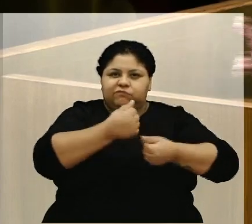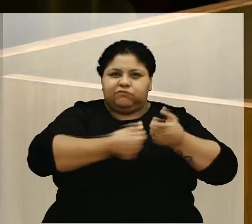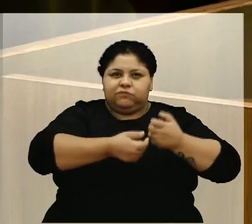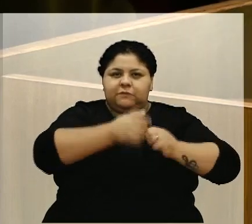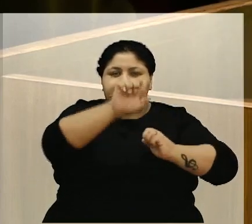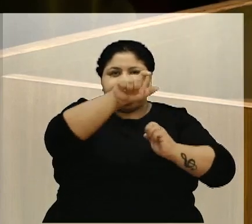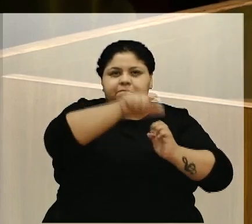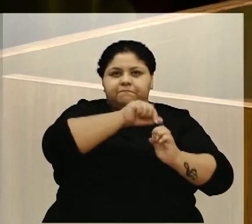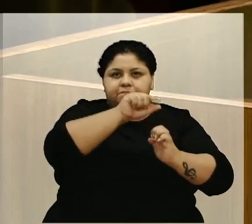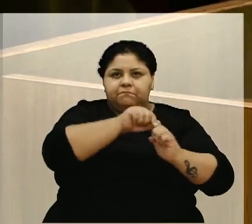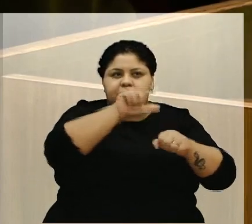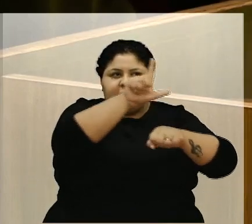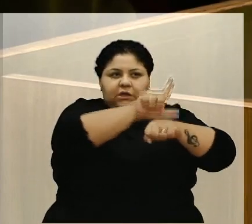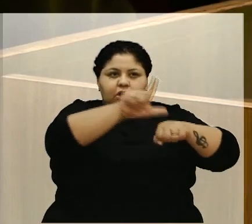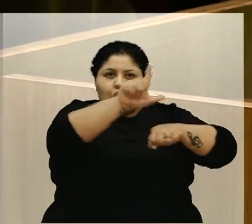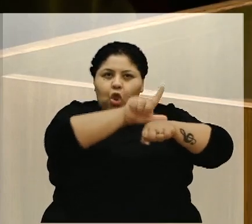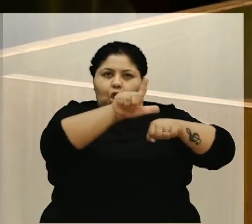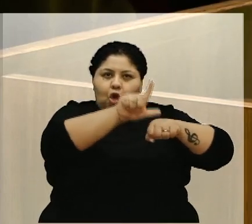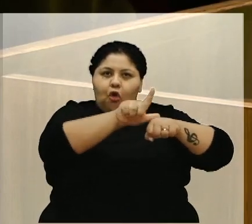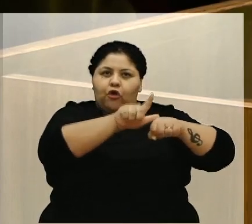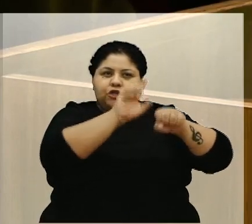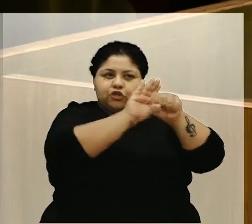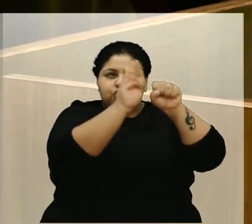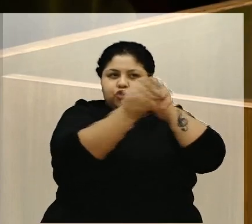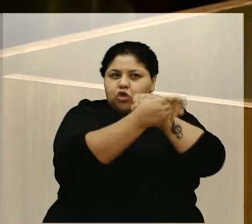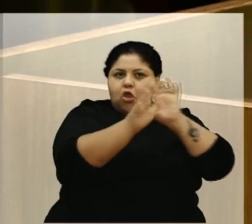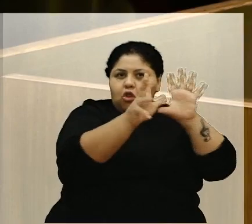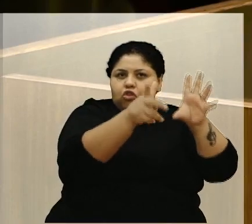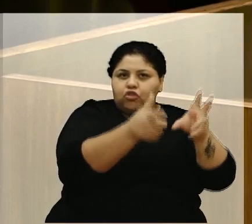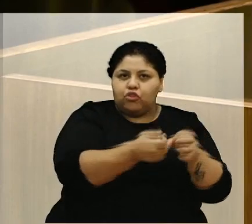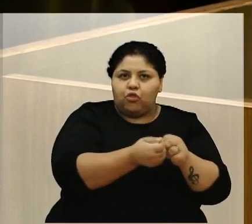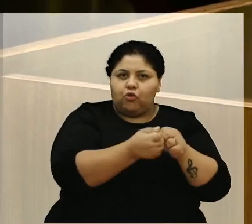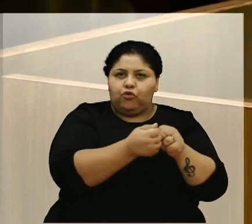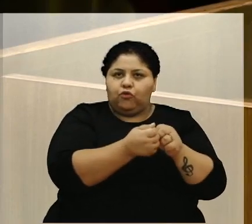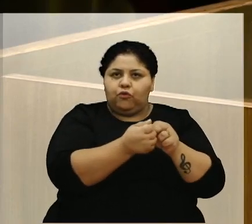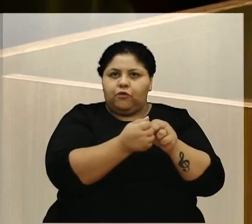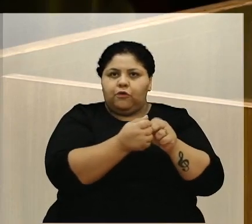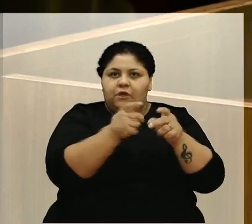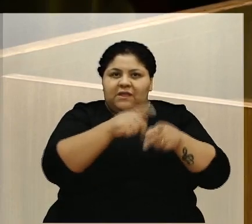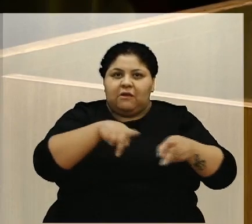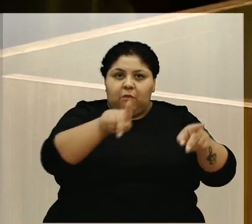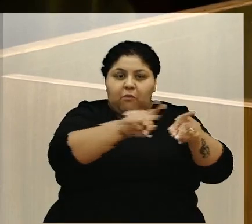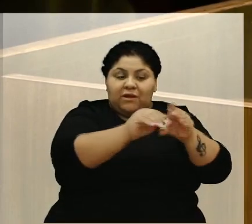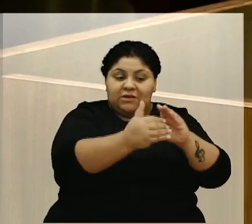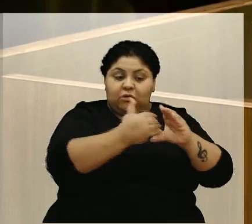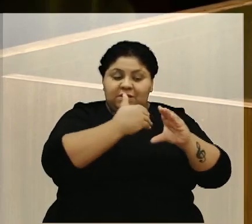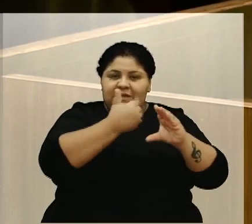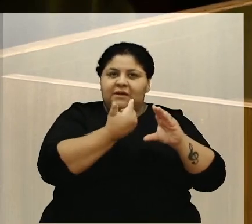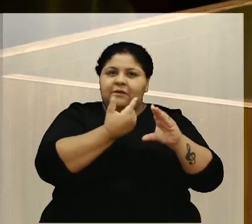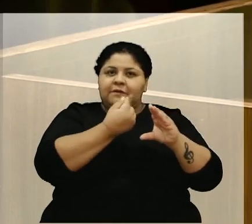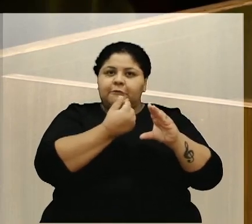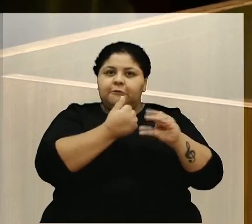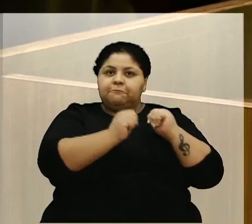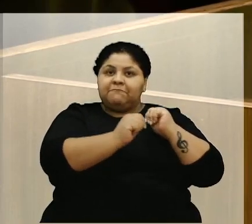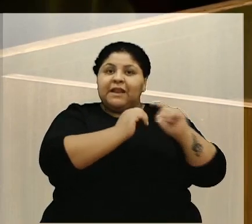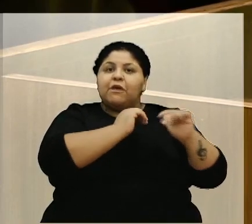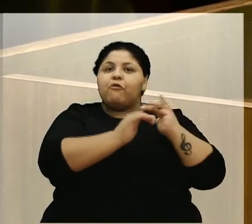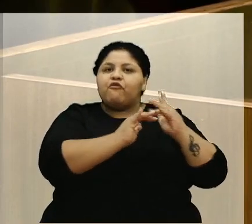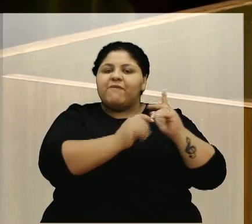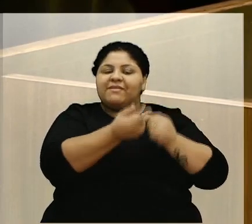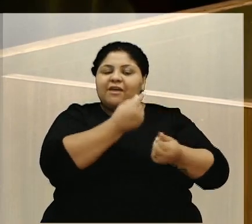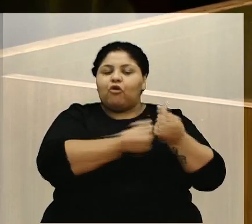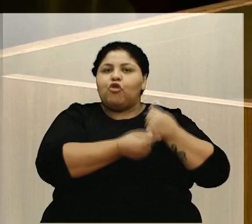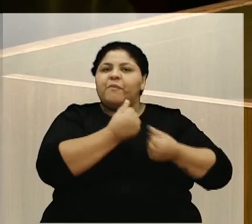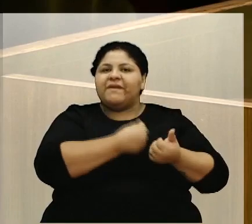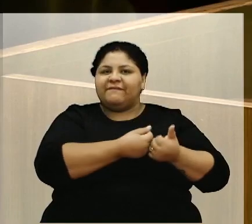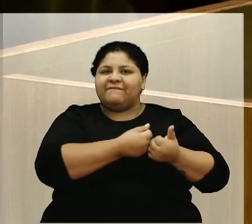aquela loja, aquelas coisas nos bairros, tudo isso, se a população recebe o valor, ele movimenta a economia. A